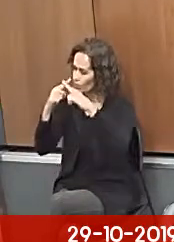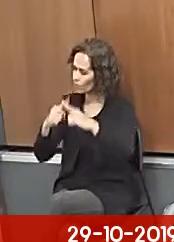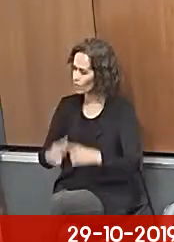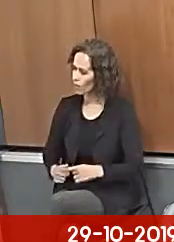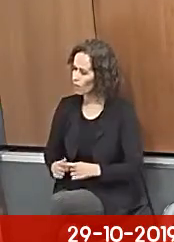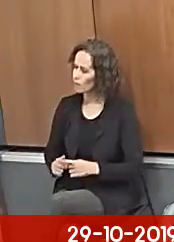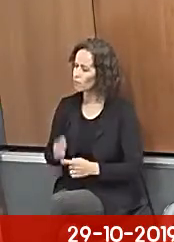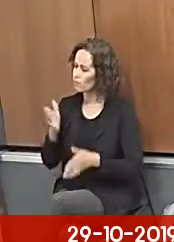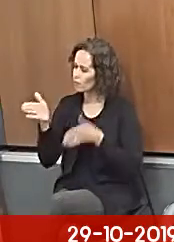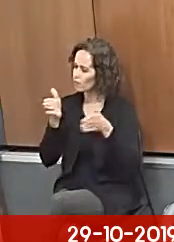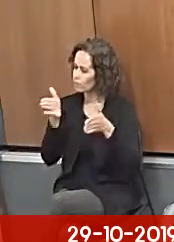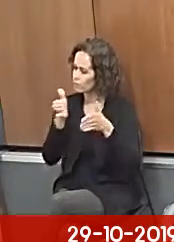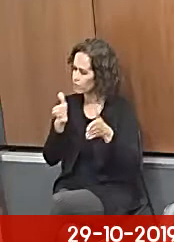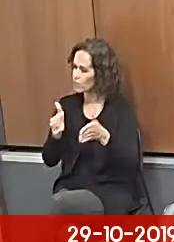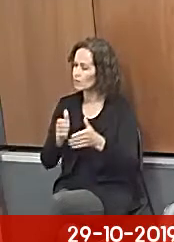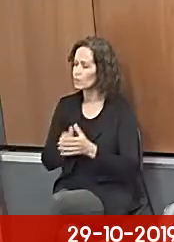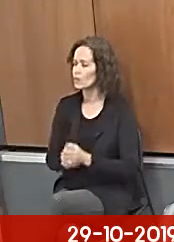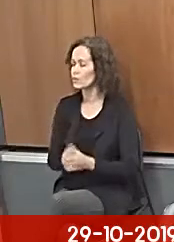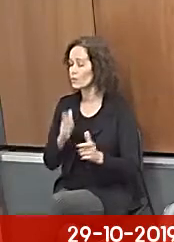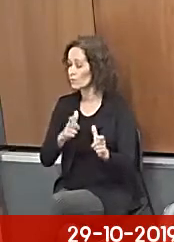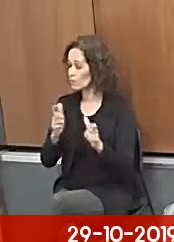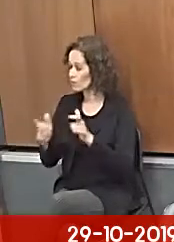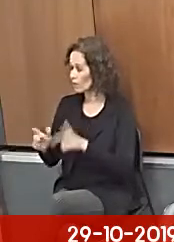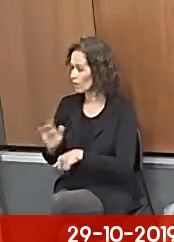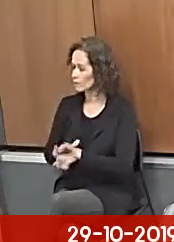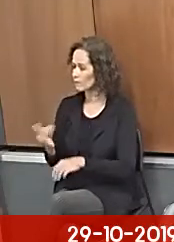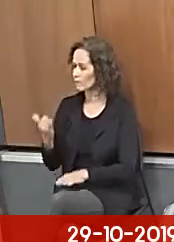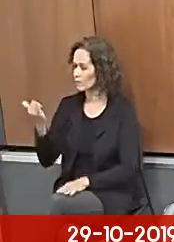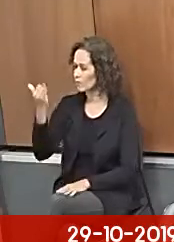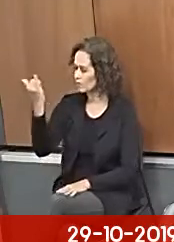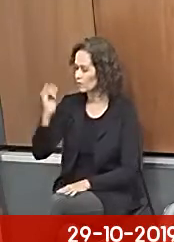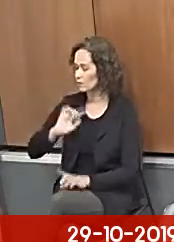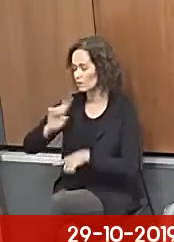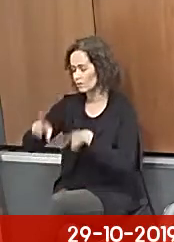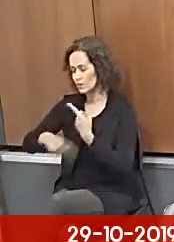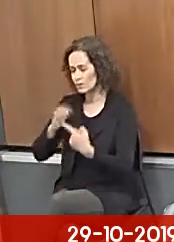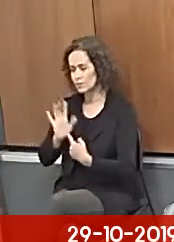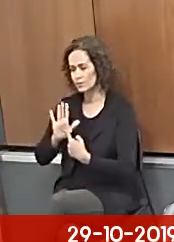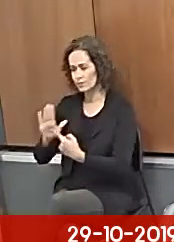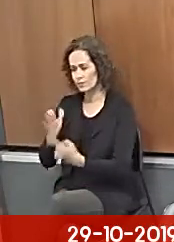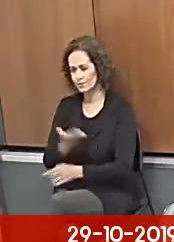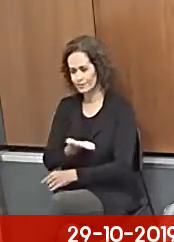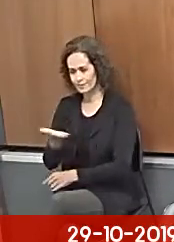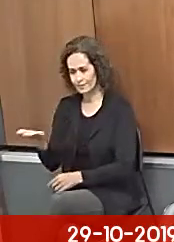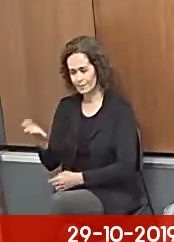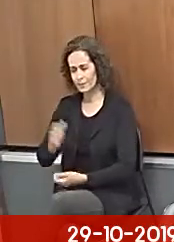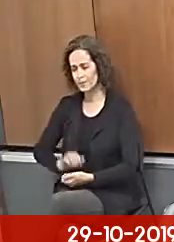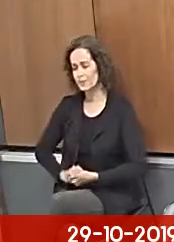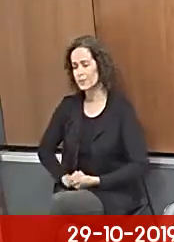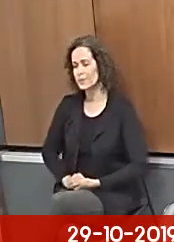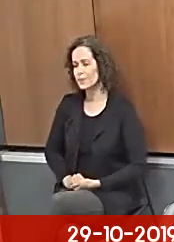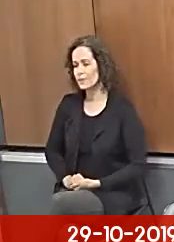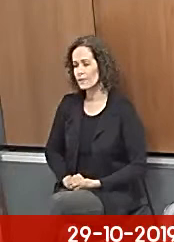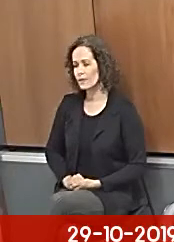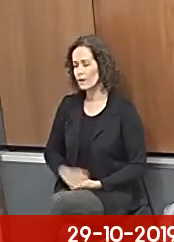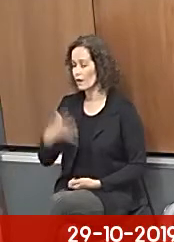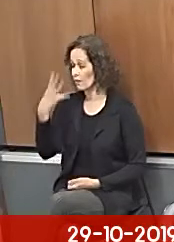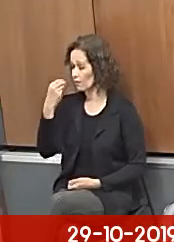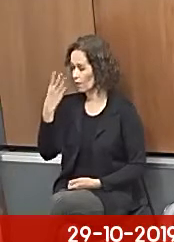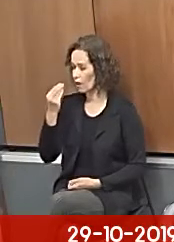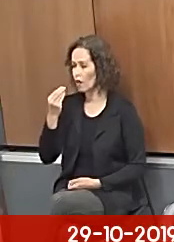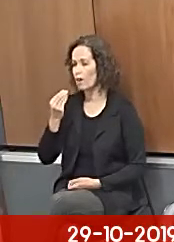grandes associações e os grandes clubes, que eu vou conseguir apresentar mais para frente para os senhores. Aí mais algumas